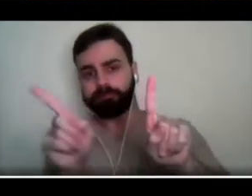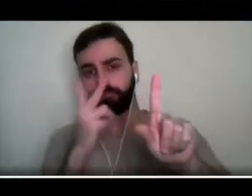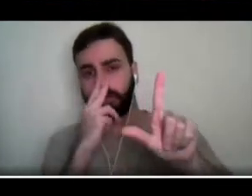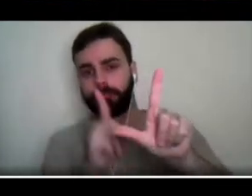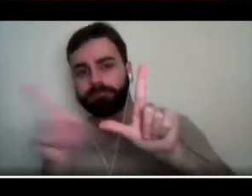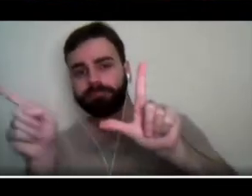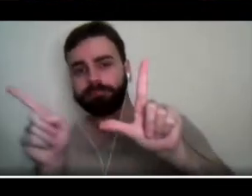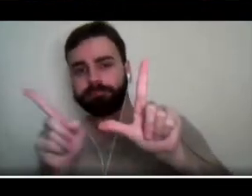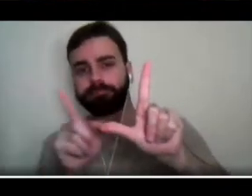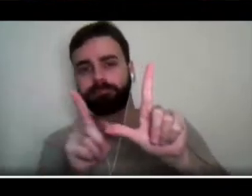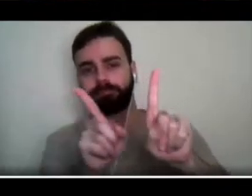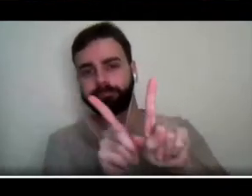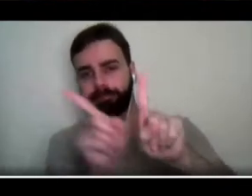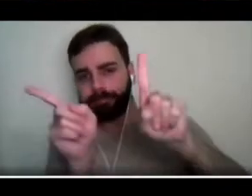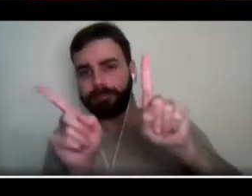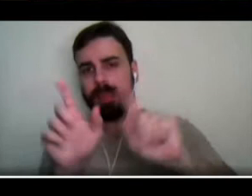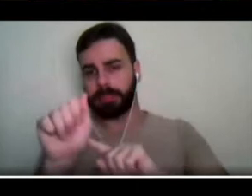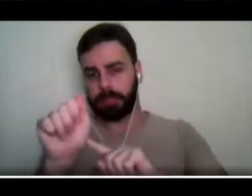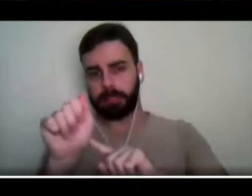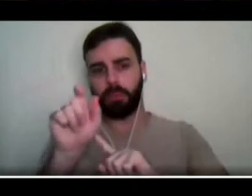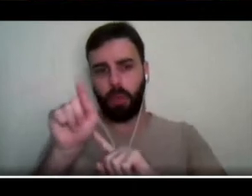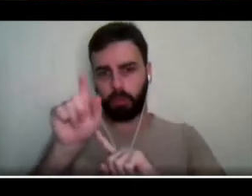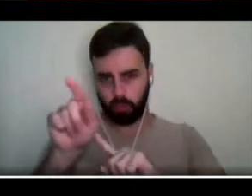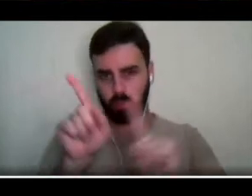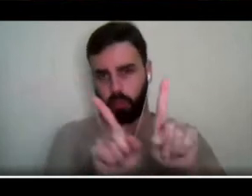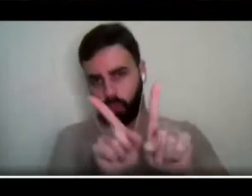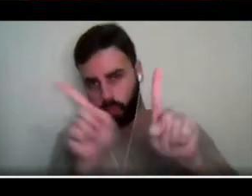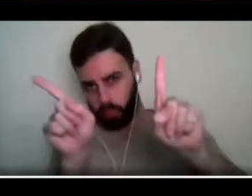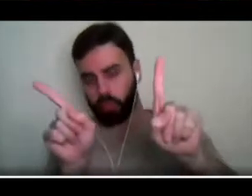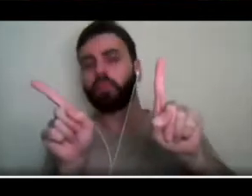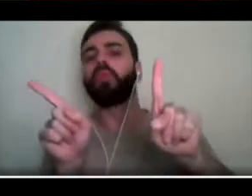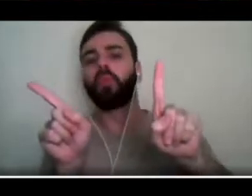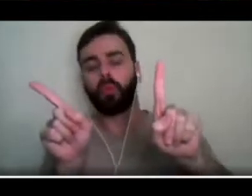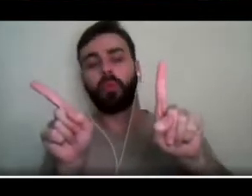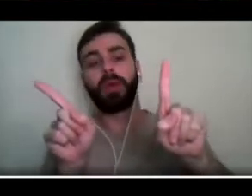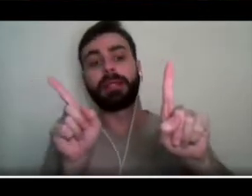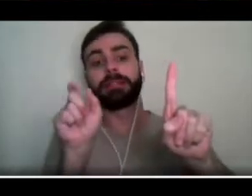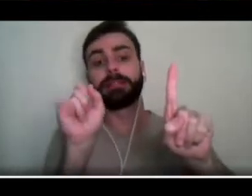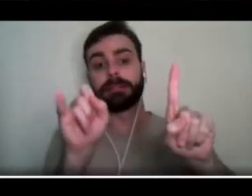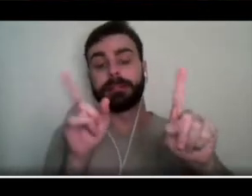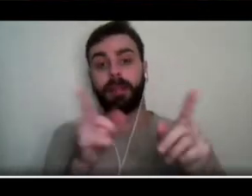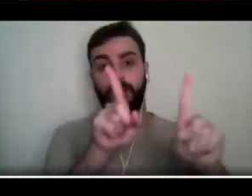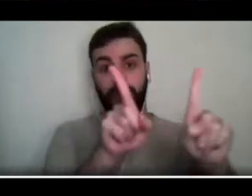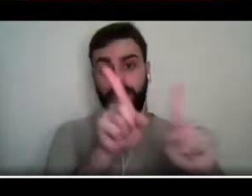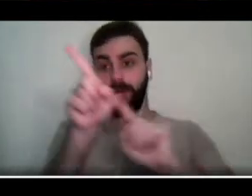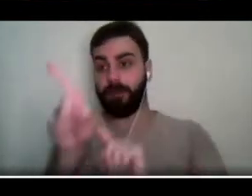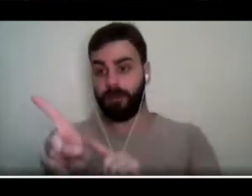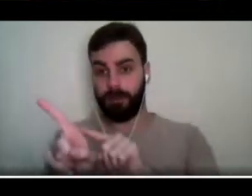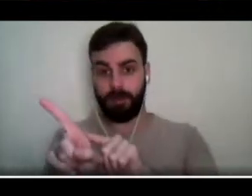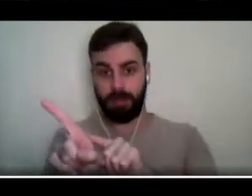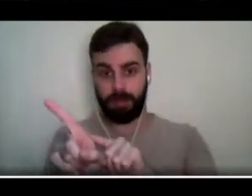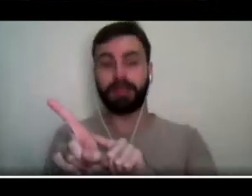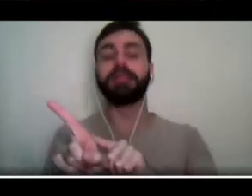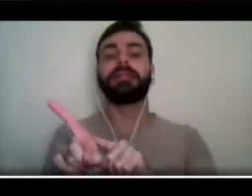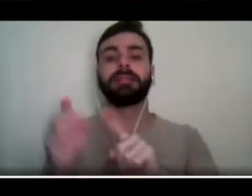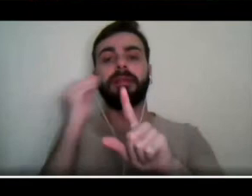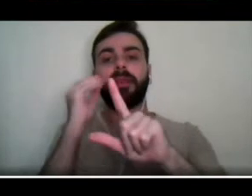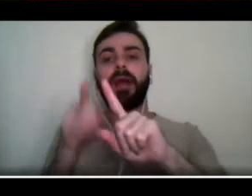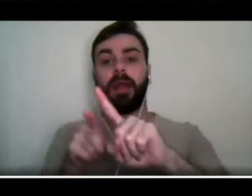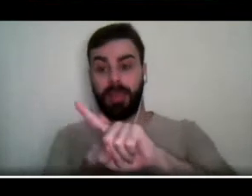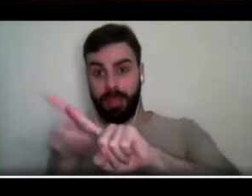assim, né? De tal forma que se eu pegar esse vetor aceleração e fizer uma